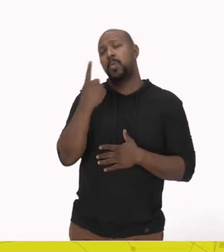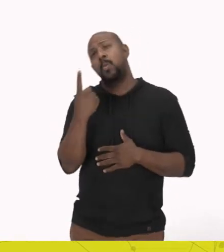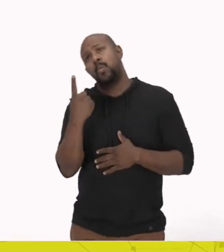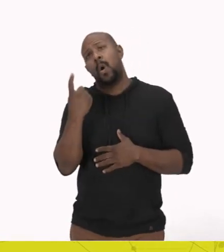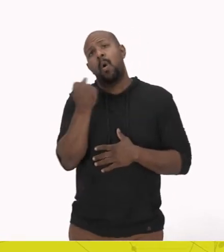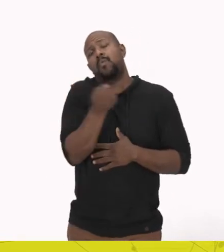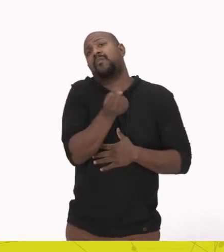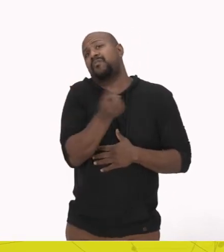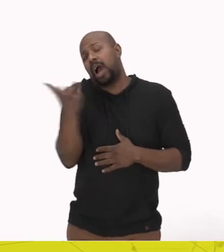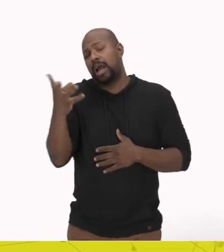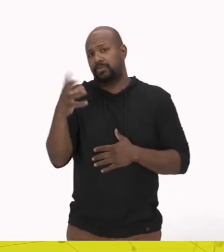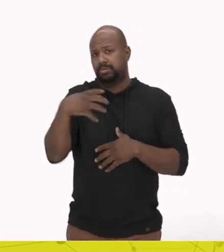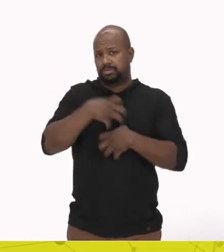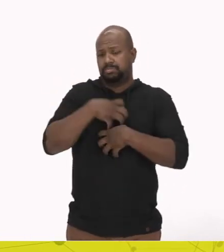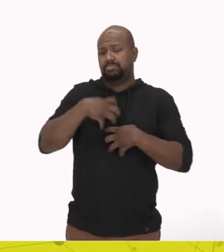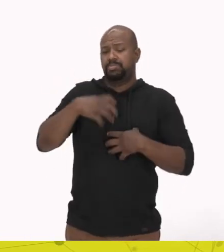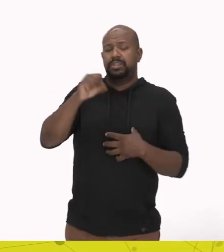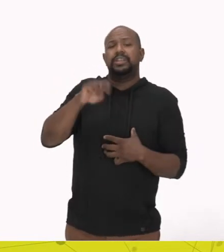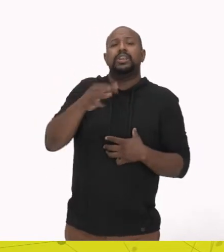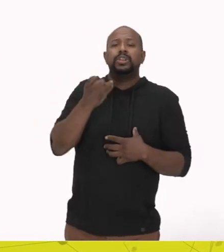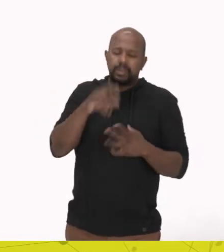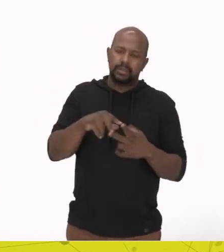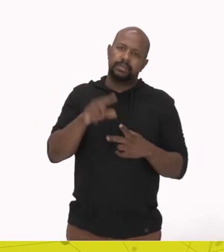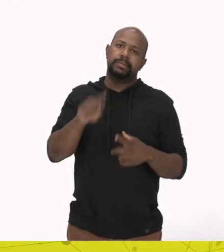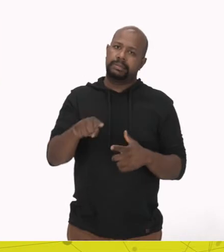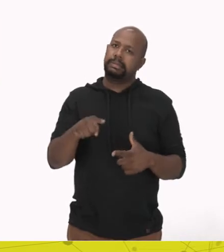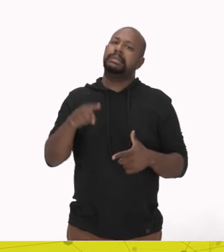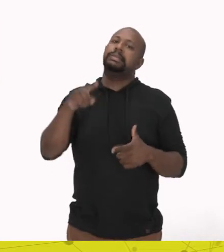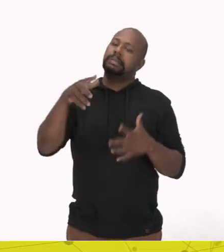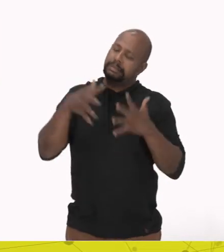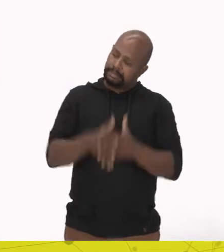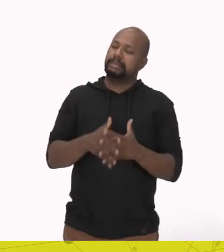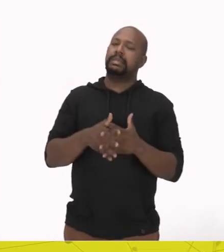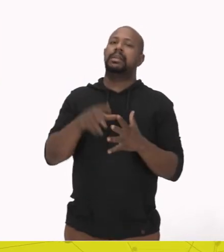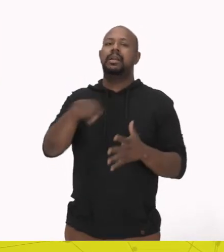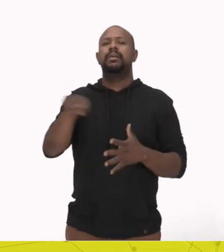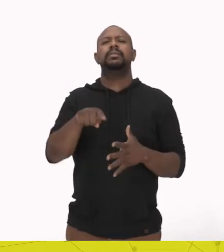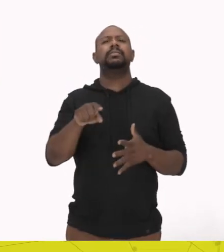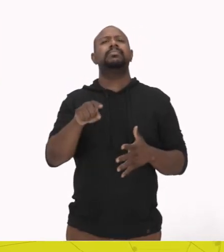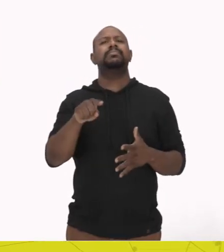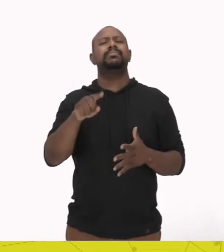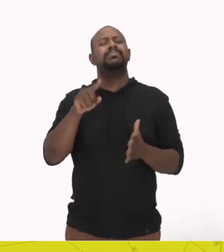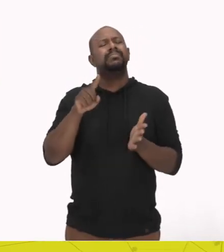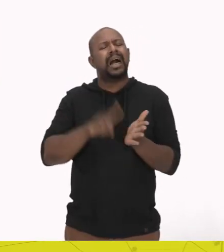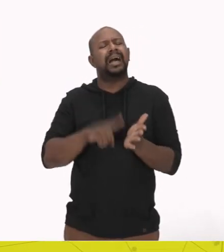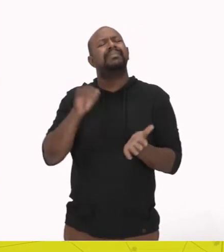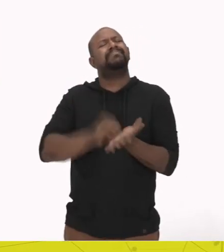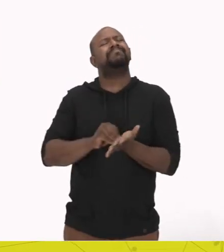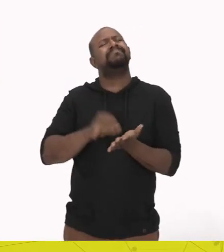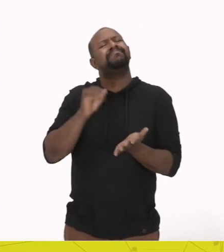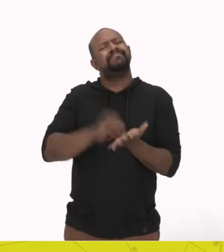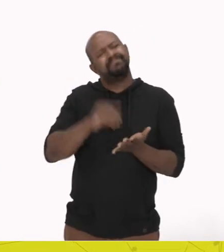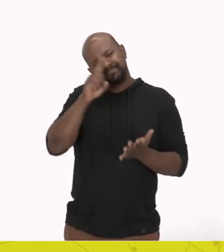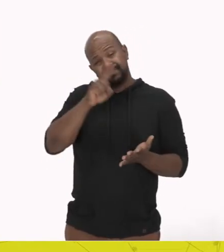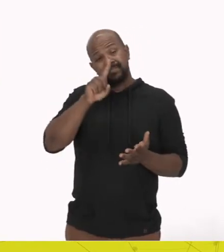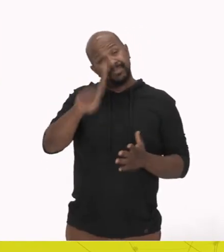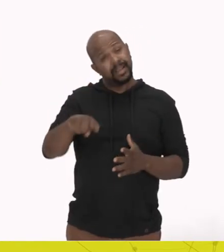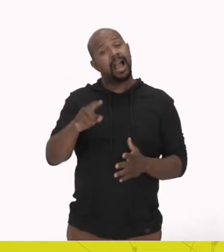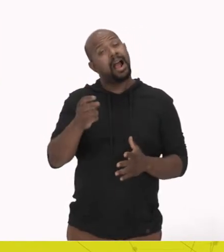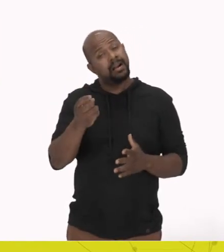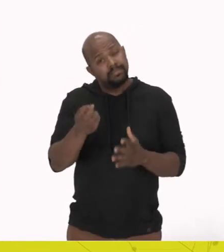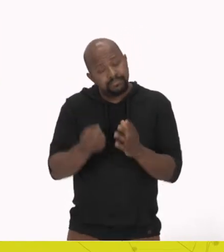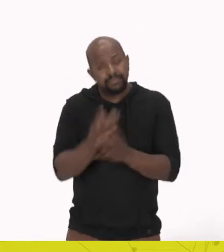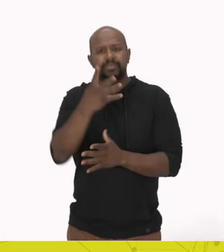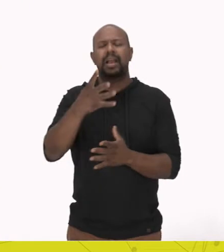em um ou mais sentidos, o que implica uma reação aquém do esperado. Surge